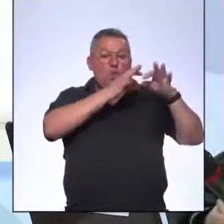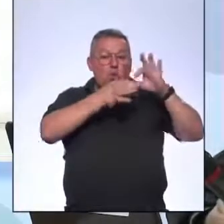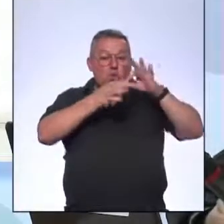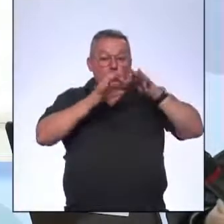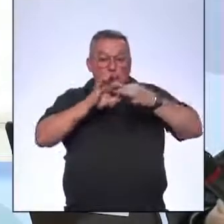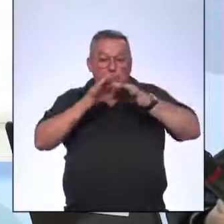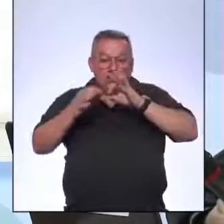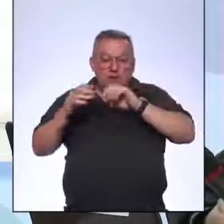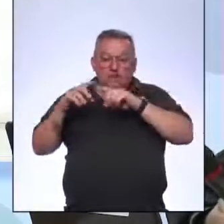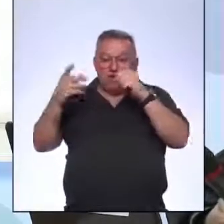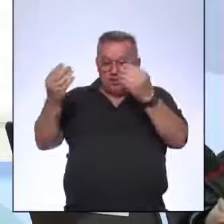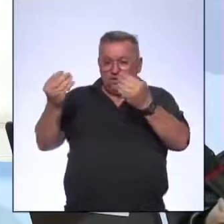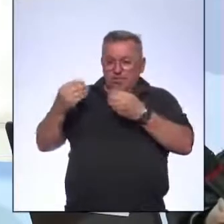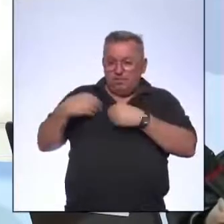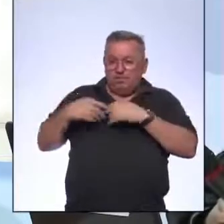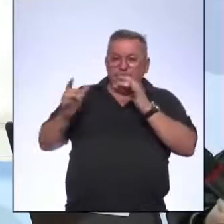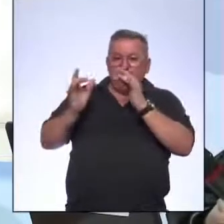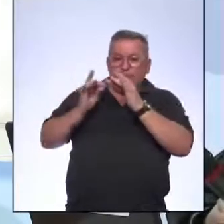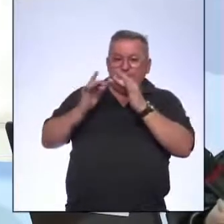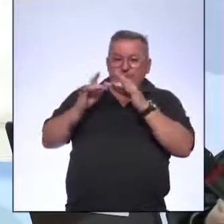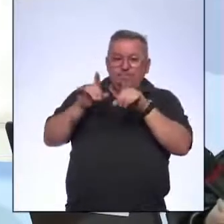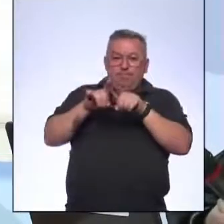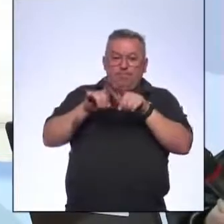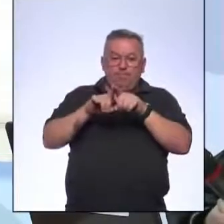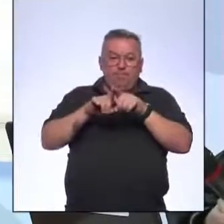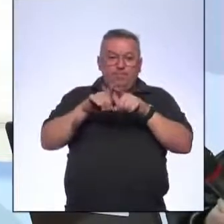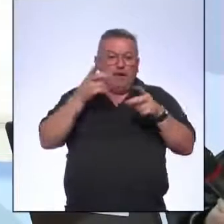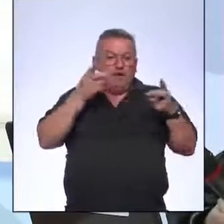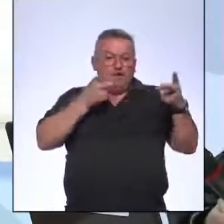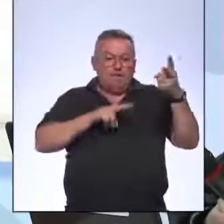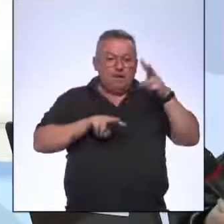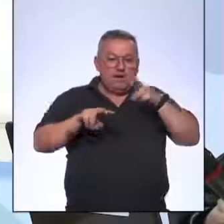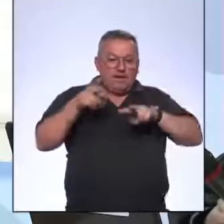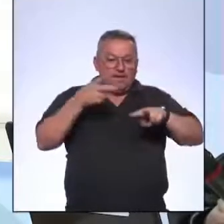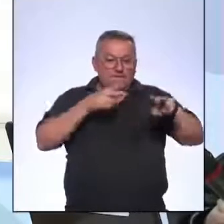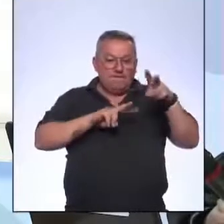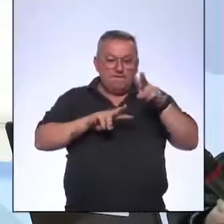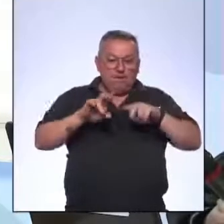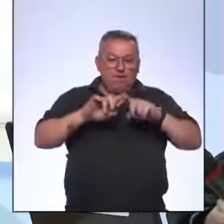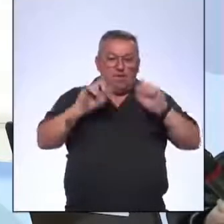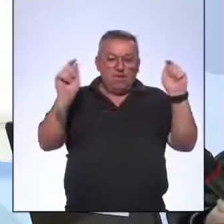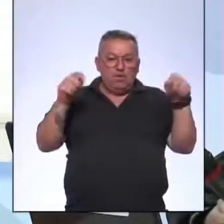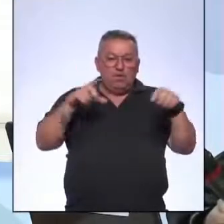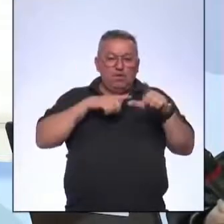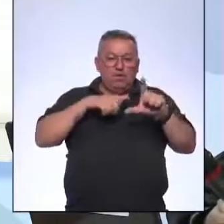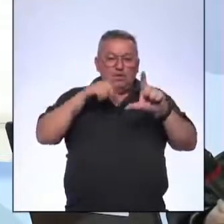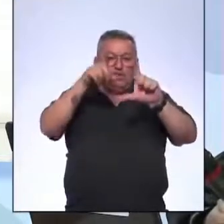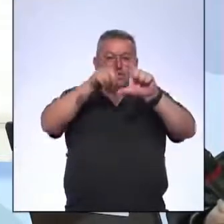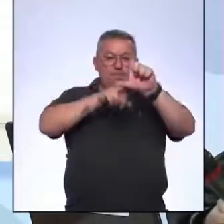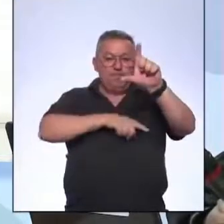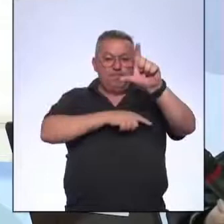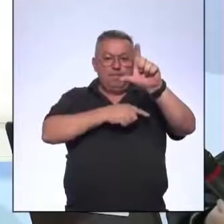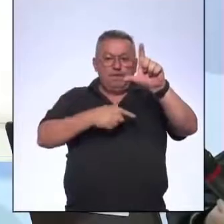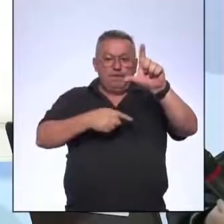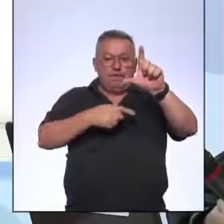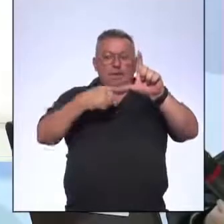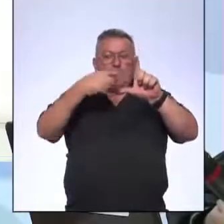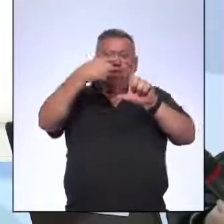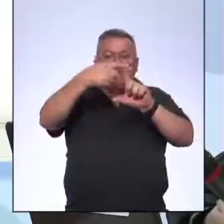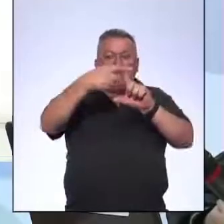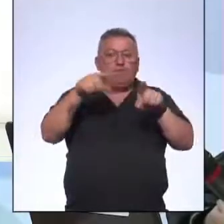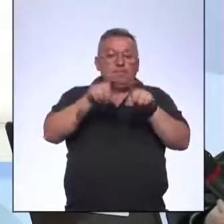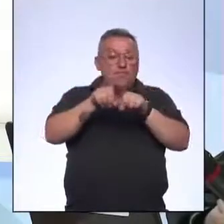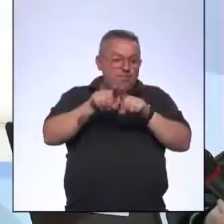caso né que determine essa relação entre as variáveis eu posso ter valores positivos e